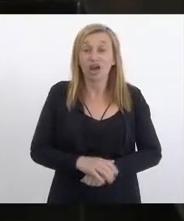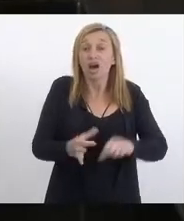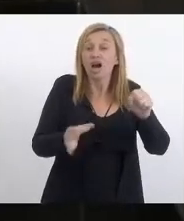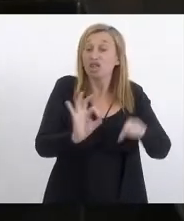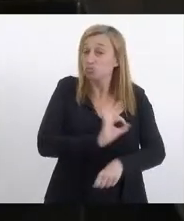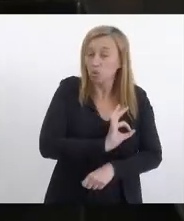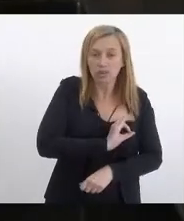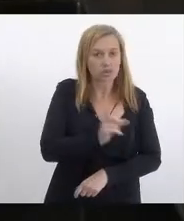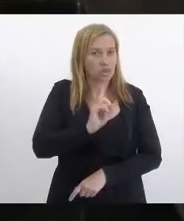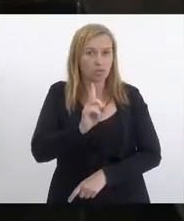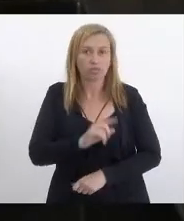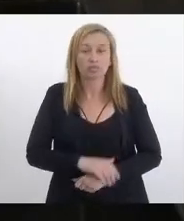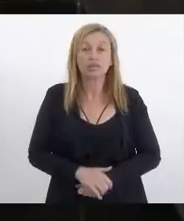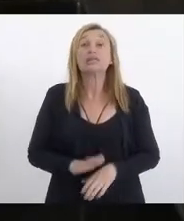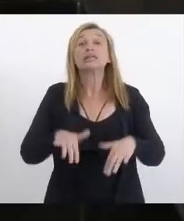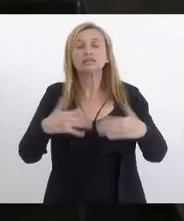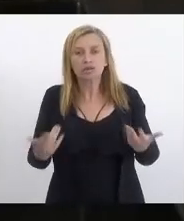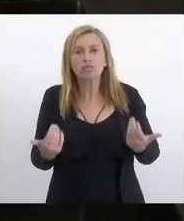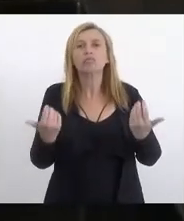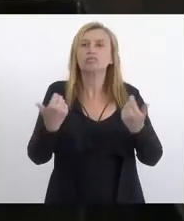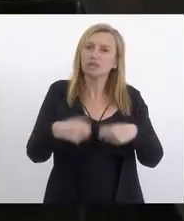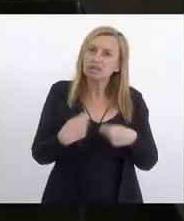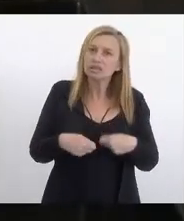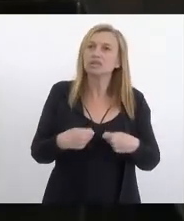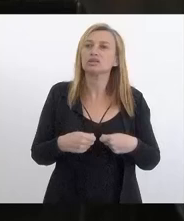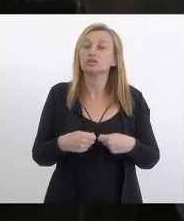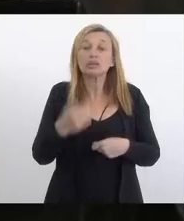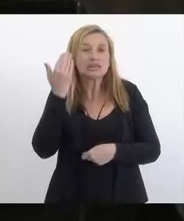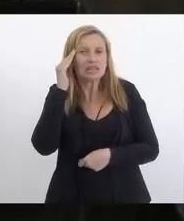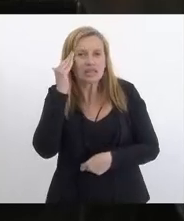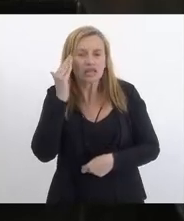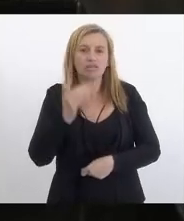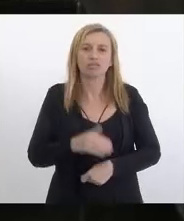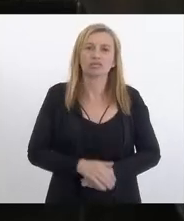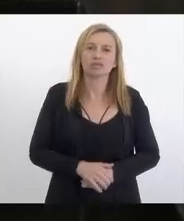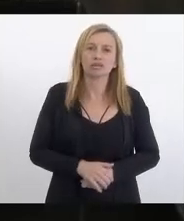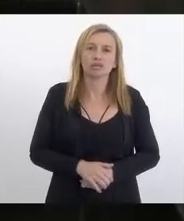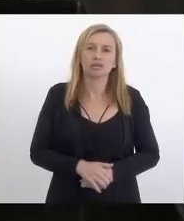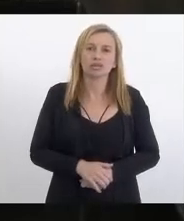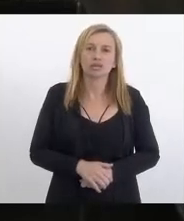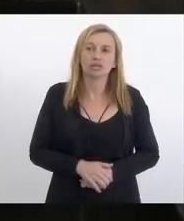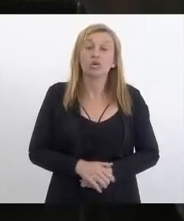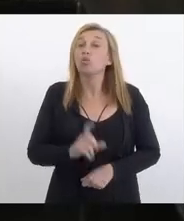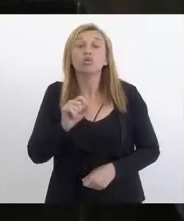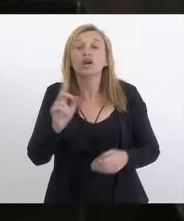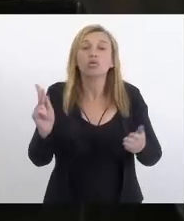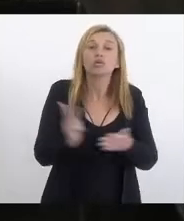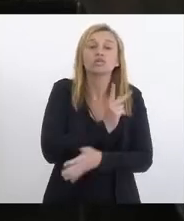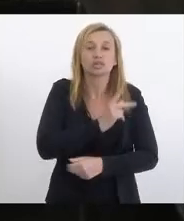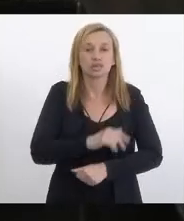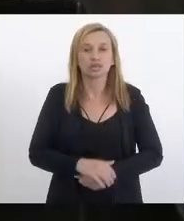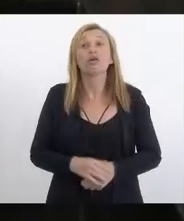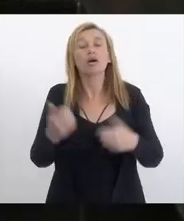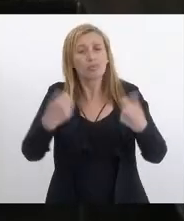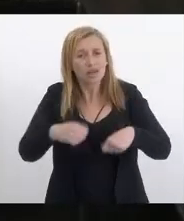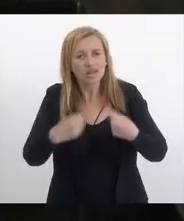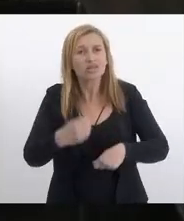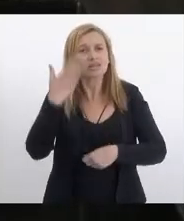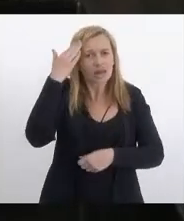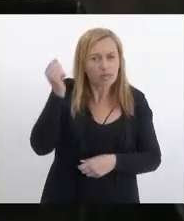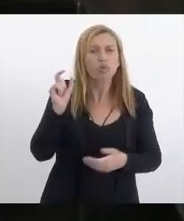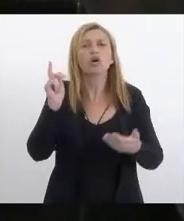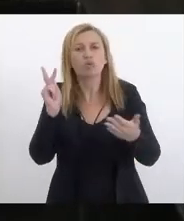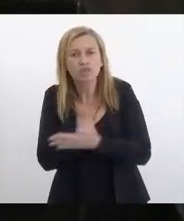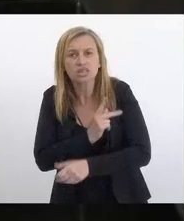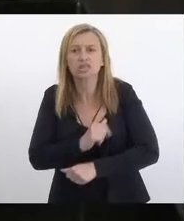polícias não. Então é preciso entender o que aconteceu, é preciso apurar o que